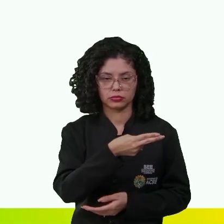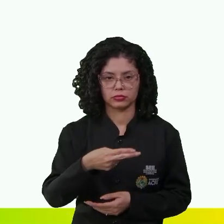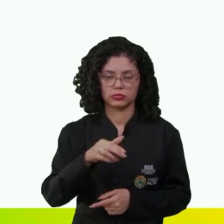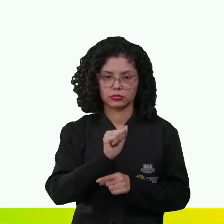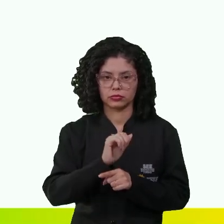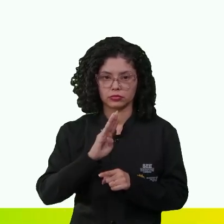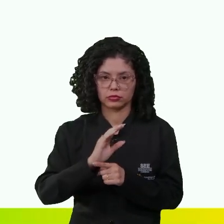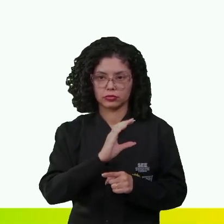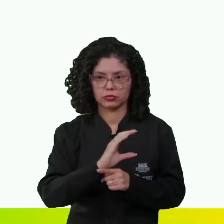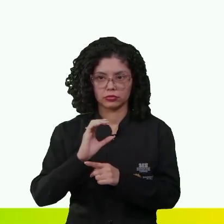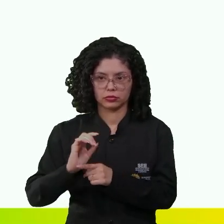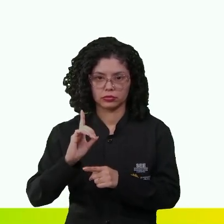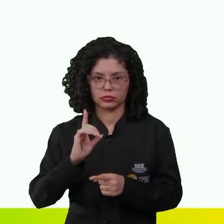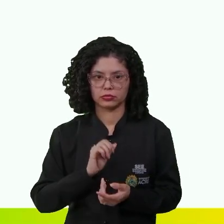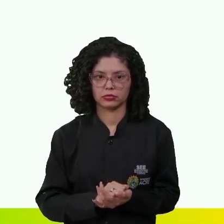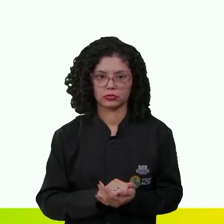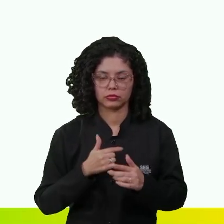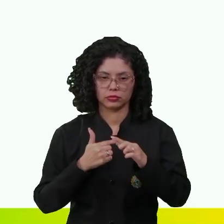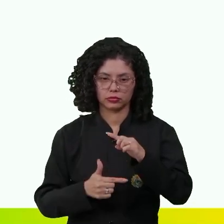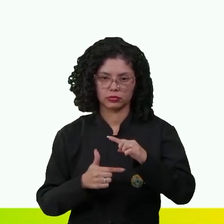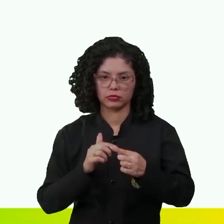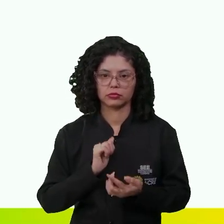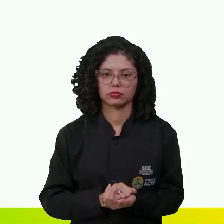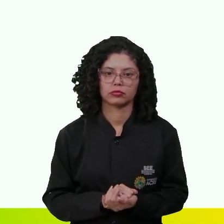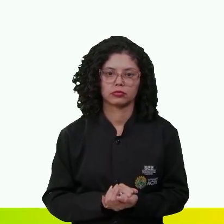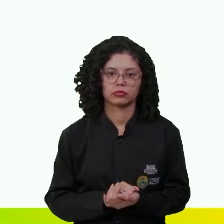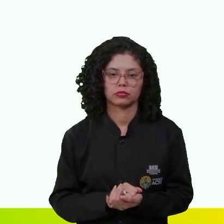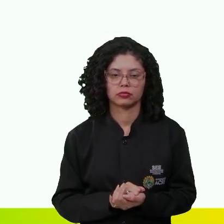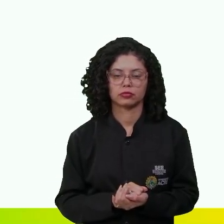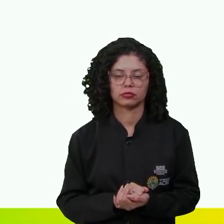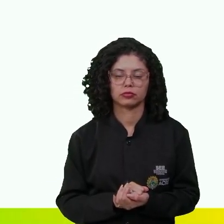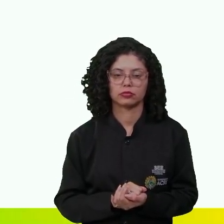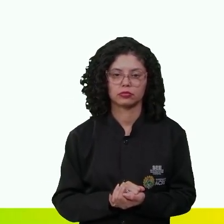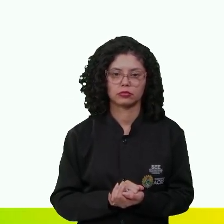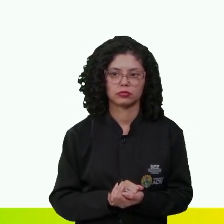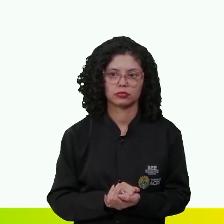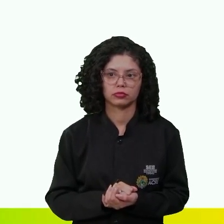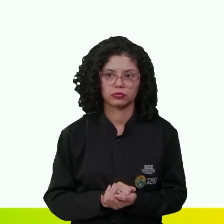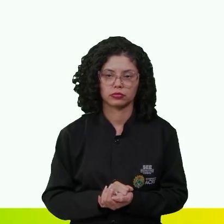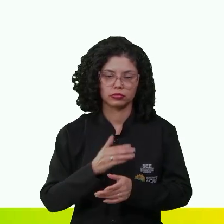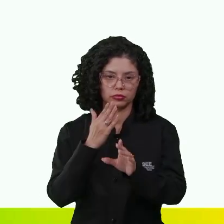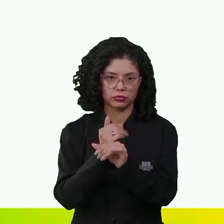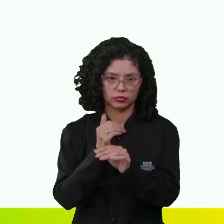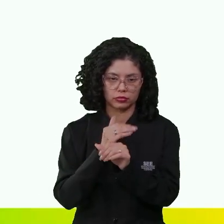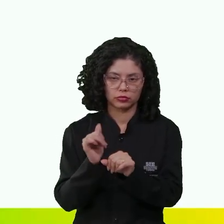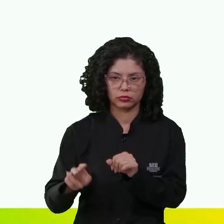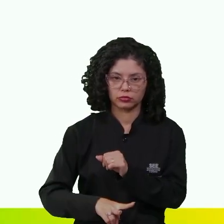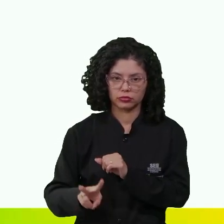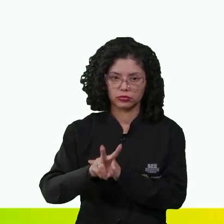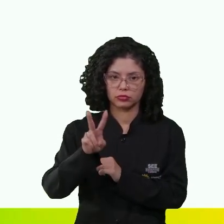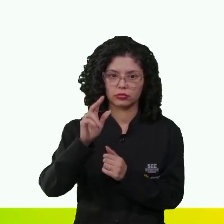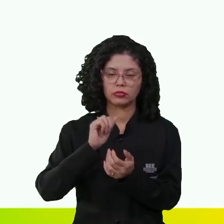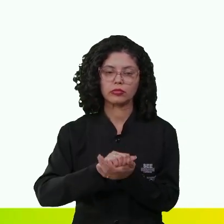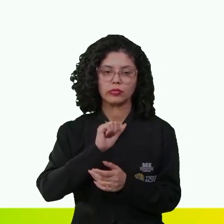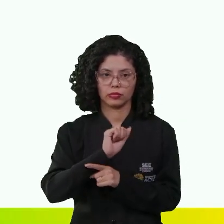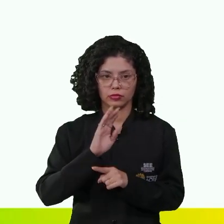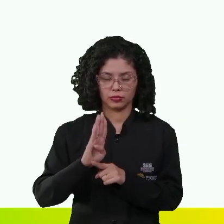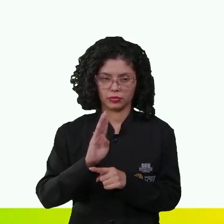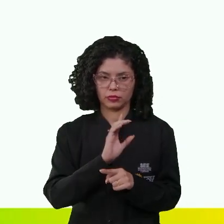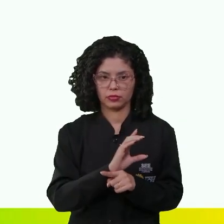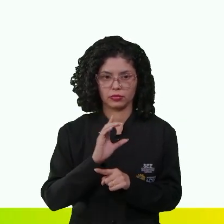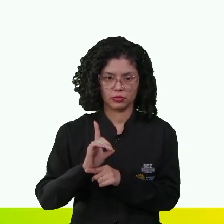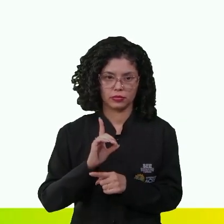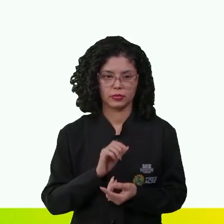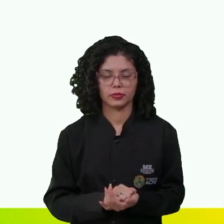B mais CD sobre 2. Então, nós temos aqui, vou somar esses valores de AB, de